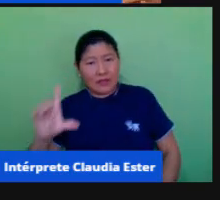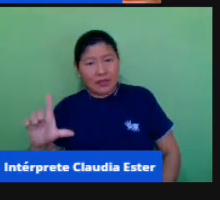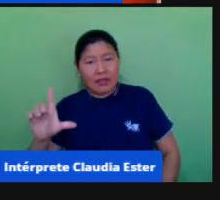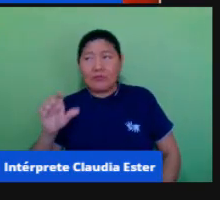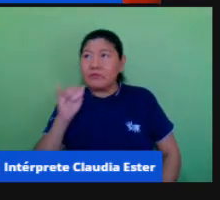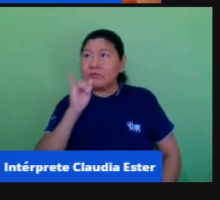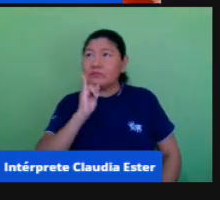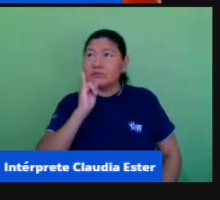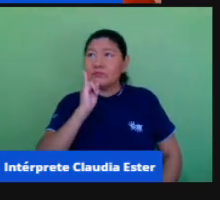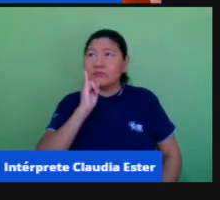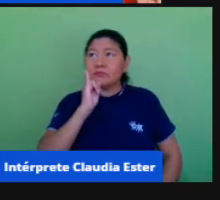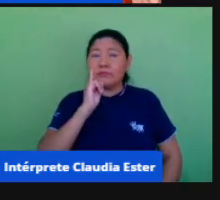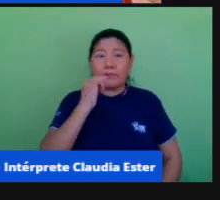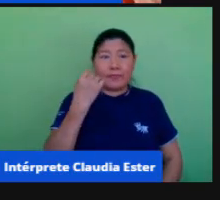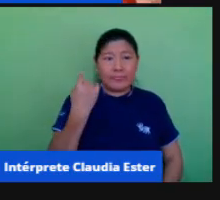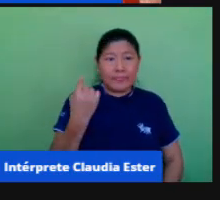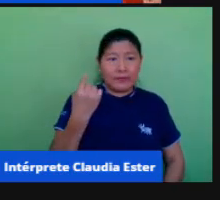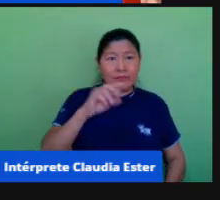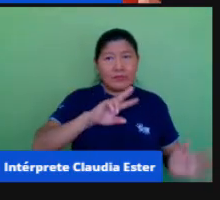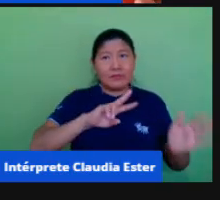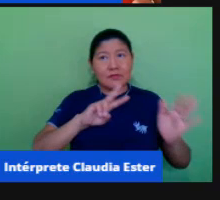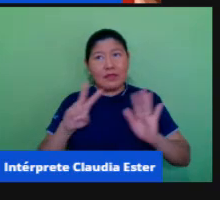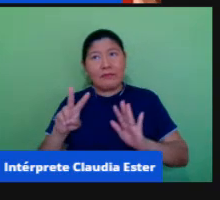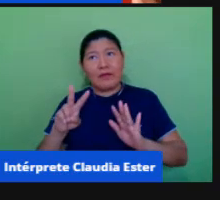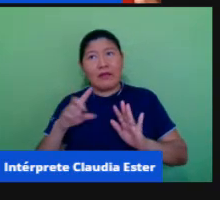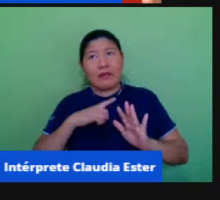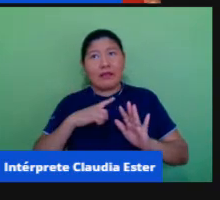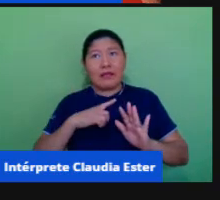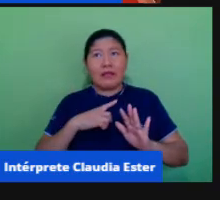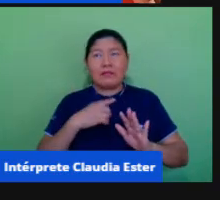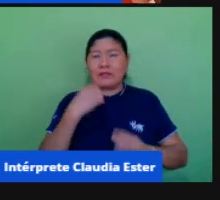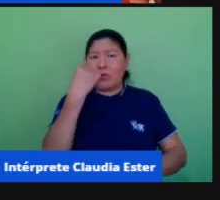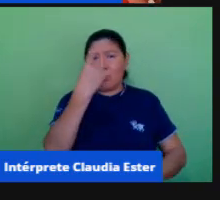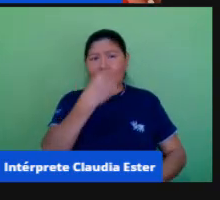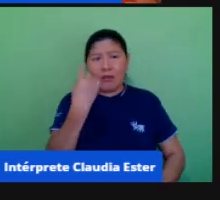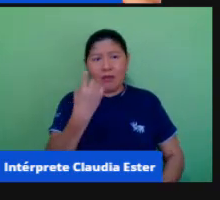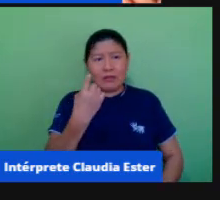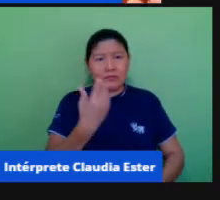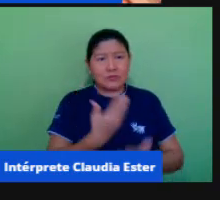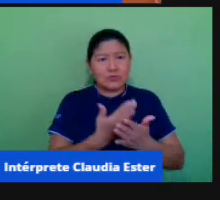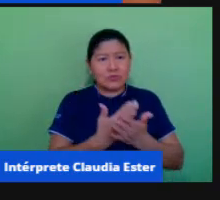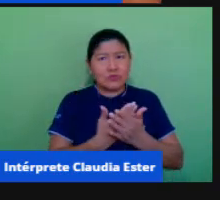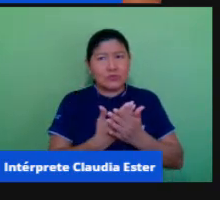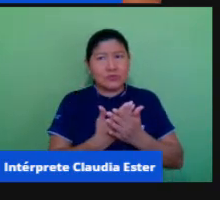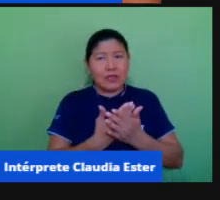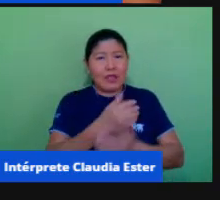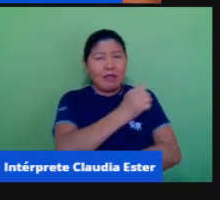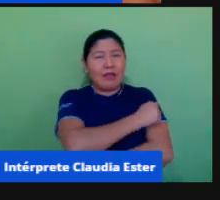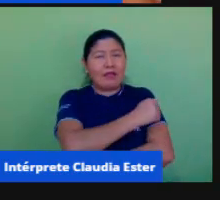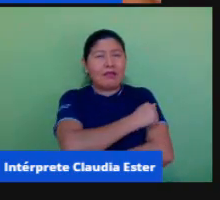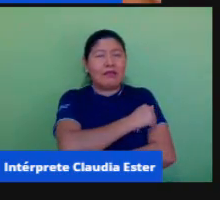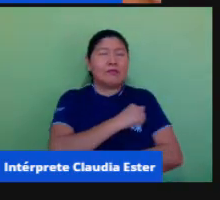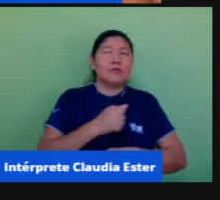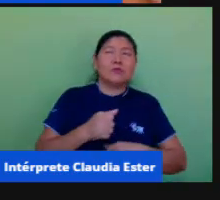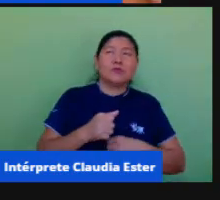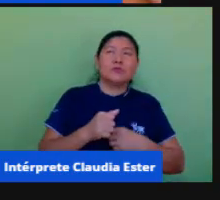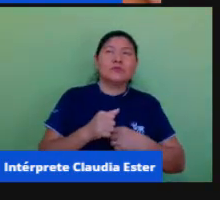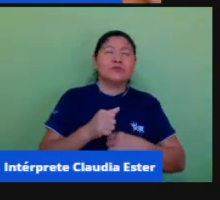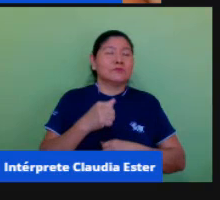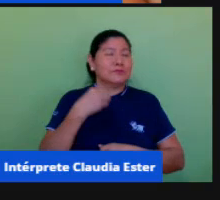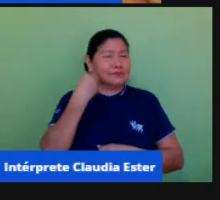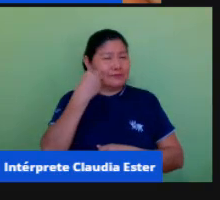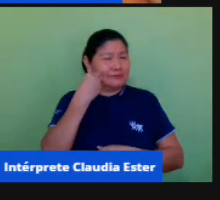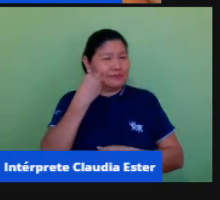comem metade, outros alunos comem a outra metade da carga horária. E aí é muito pouco. Então, o que eu fiz? Eu apliquei